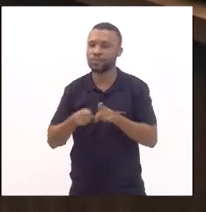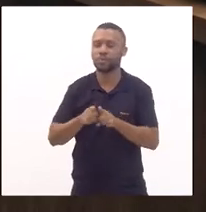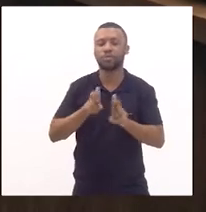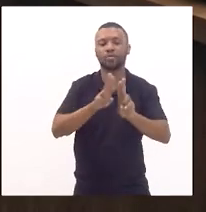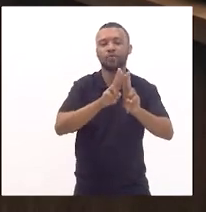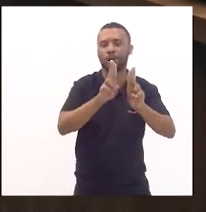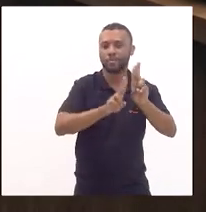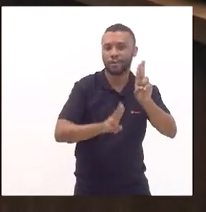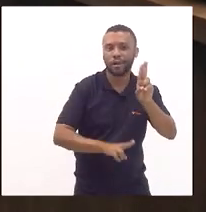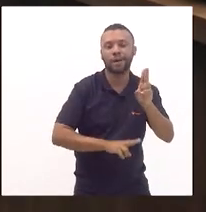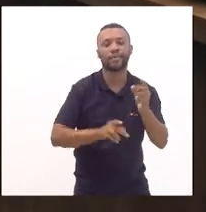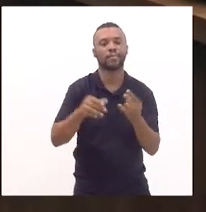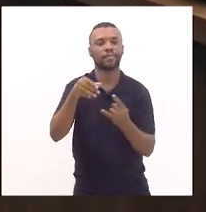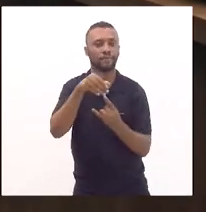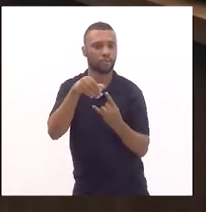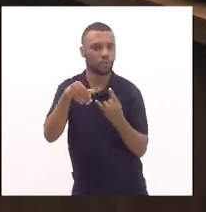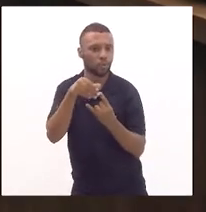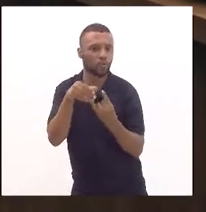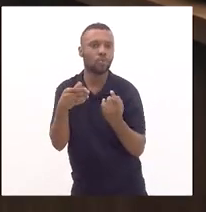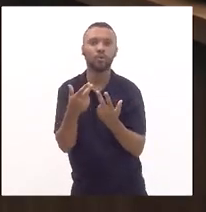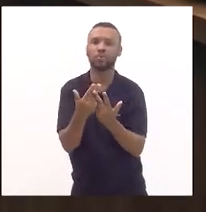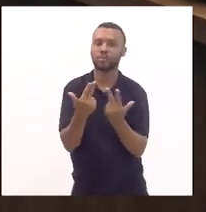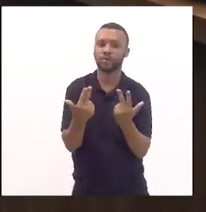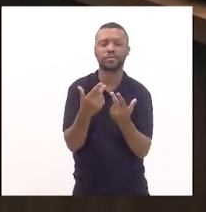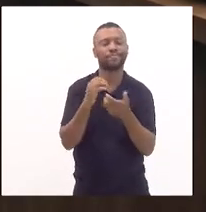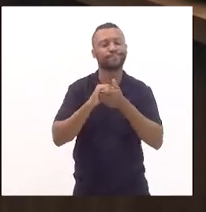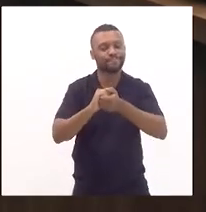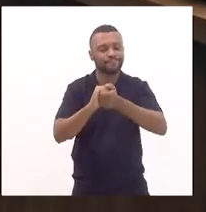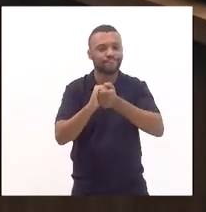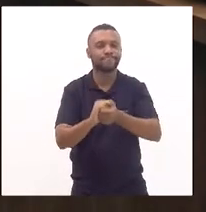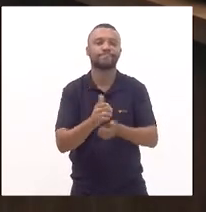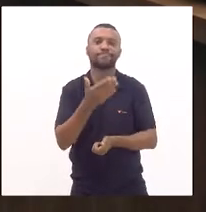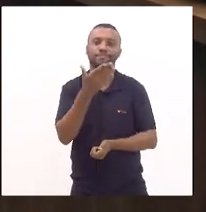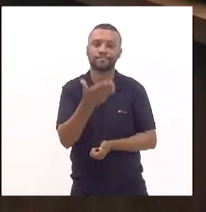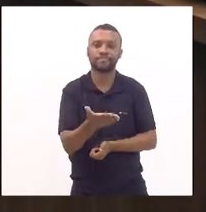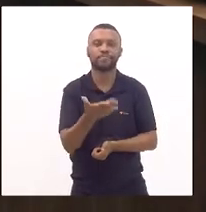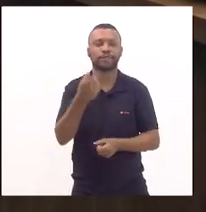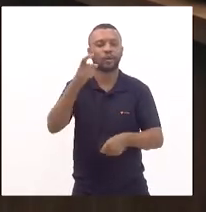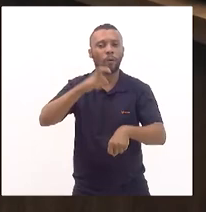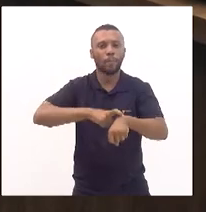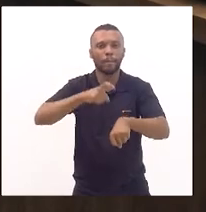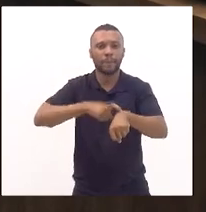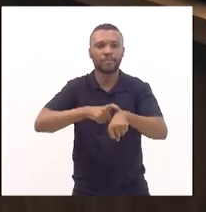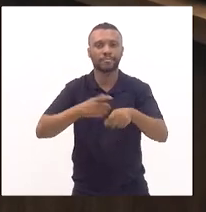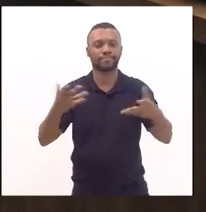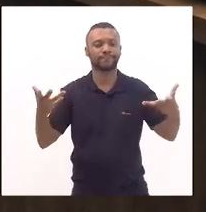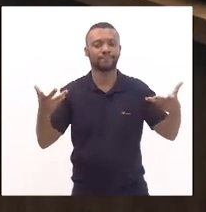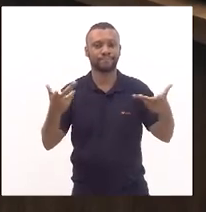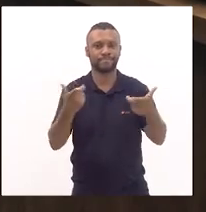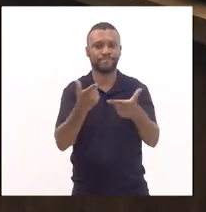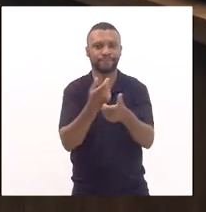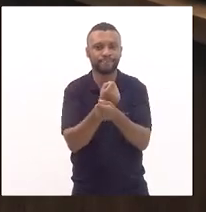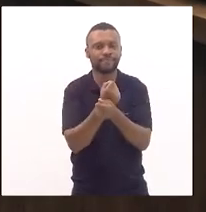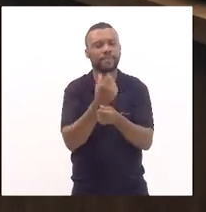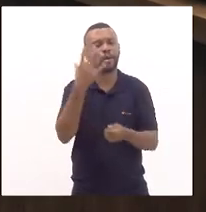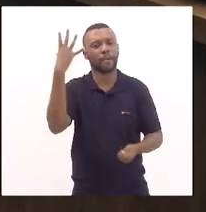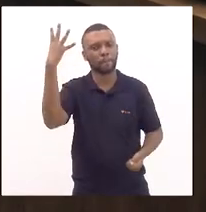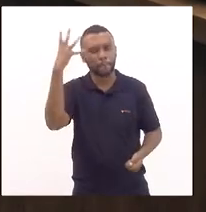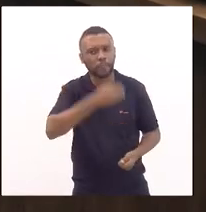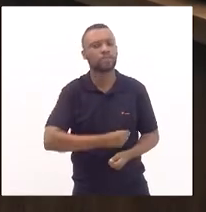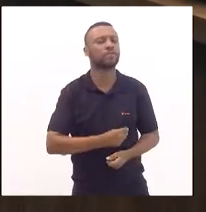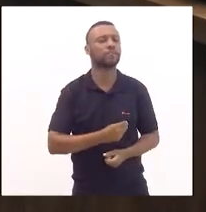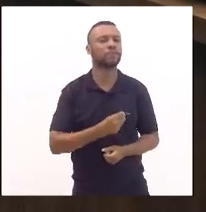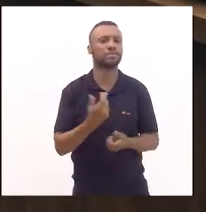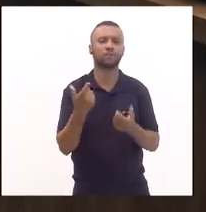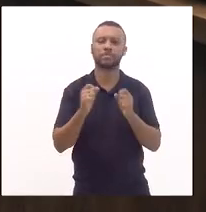feitas com a Fiocruz. Então, eu queria cumprimentar a Vossa Excelência e dizer que foi um momento bonito da Assembleia